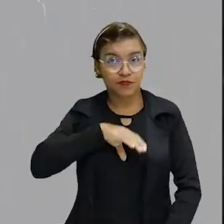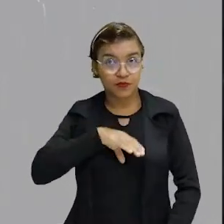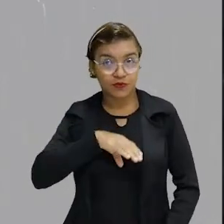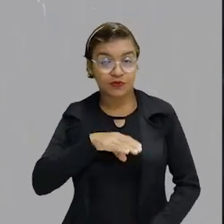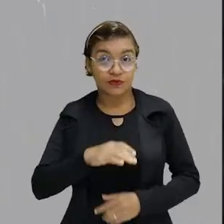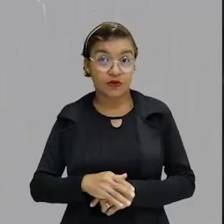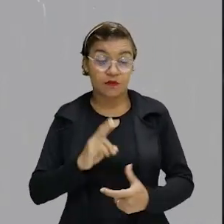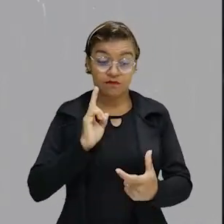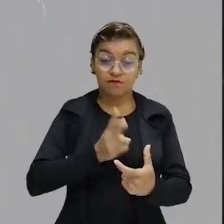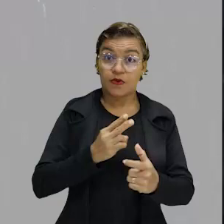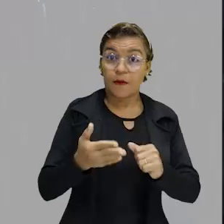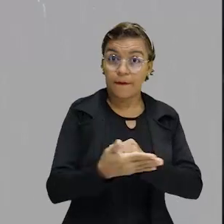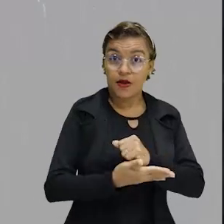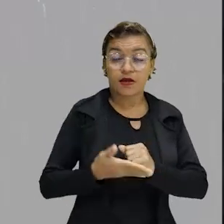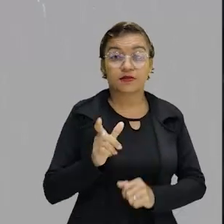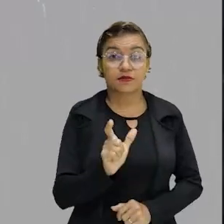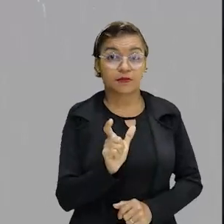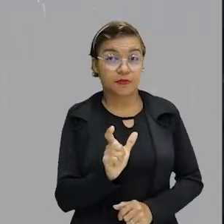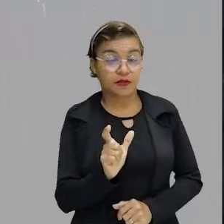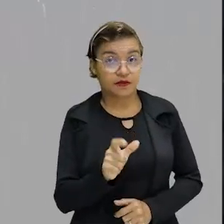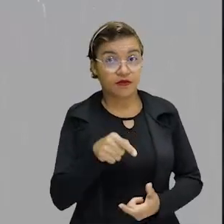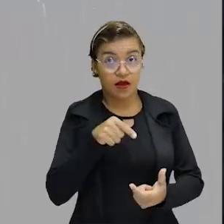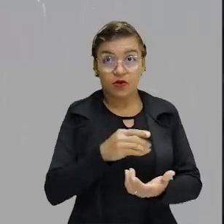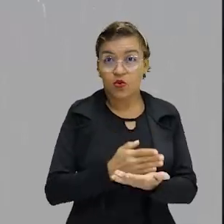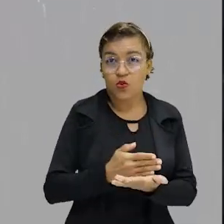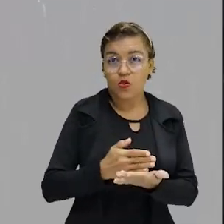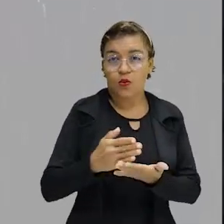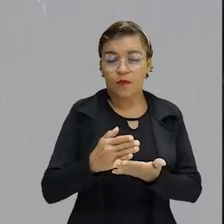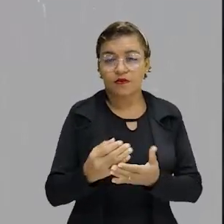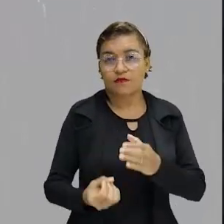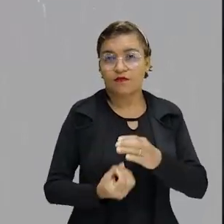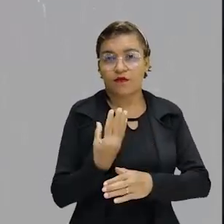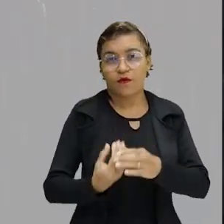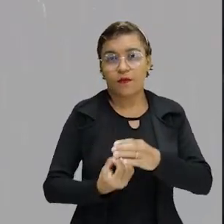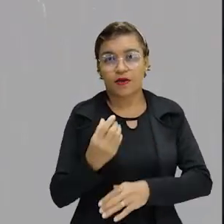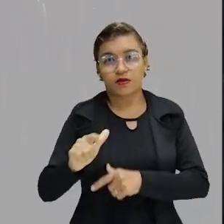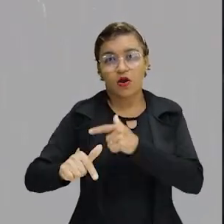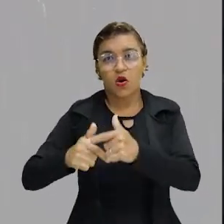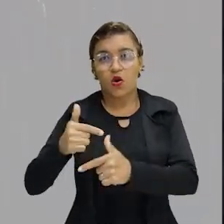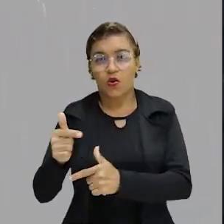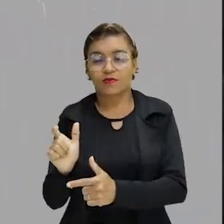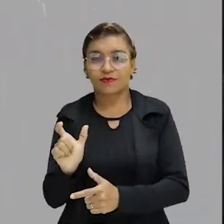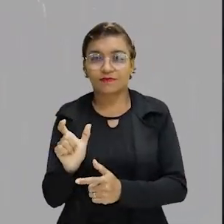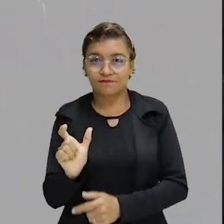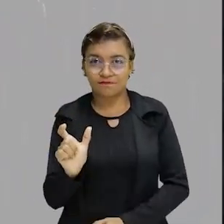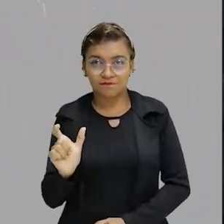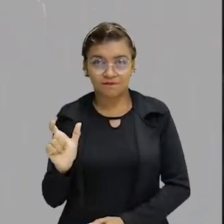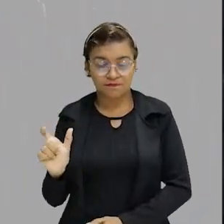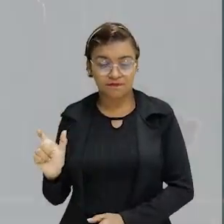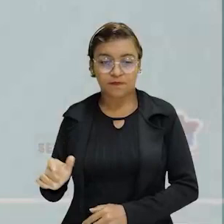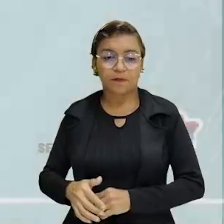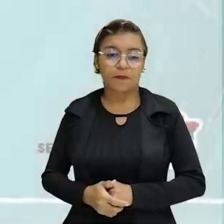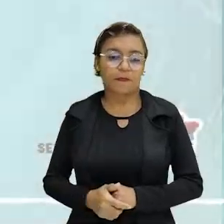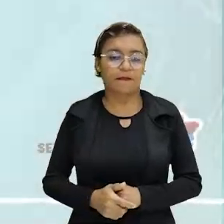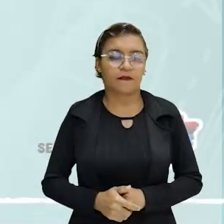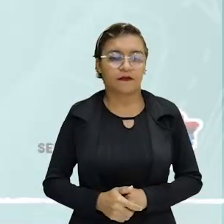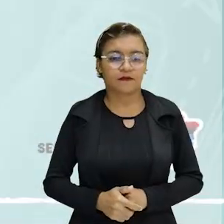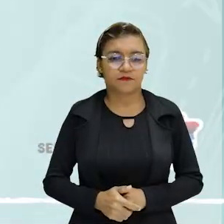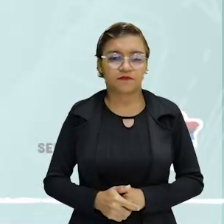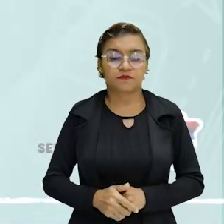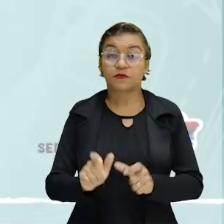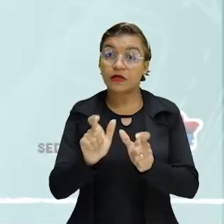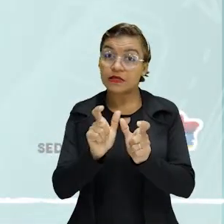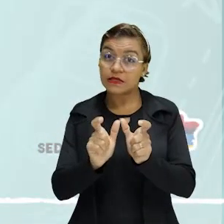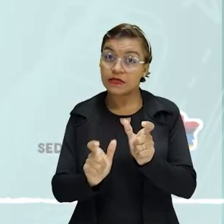é a base da palavra e a partir dessa base nós vamos formando várias outras palavras. As